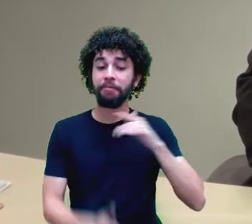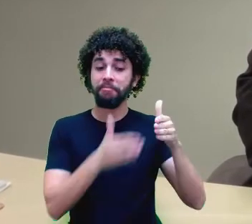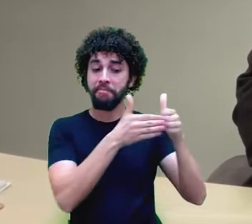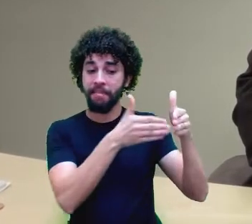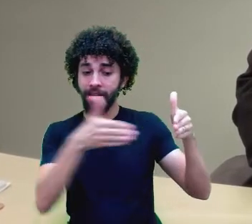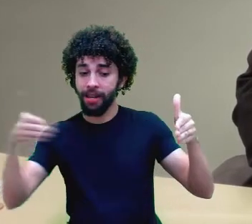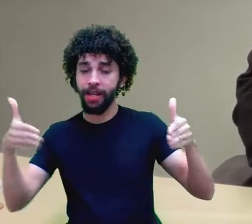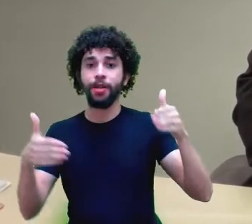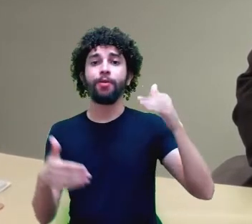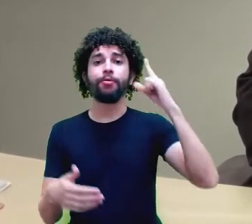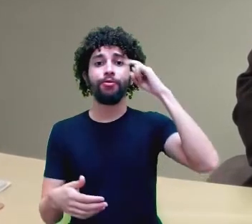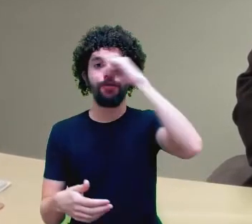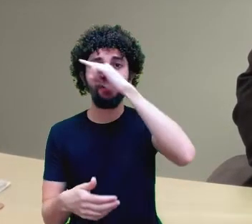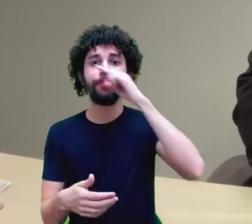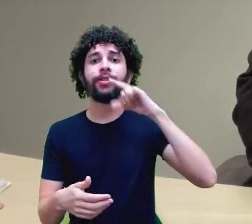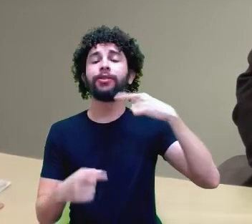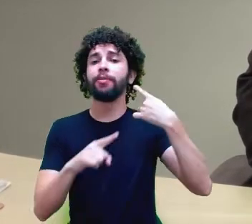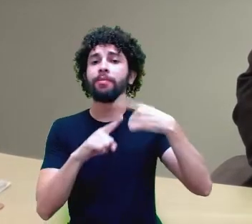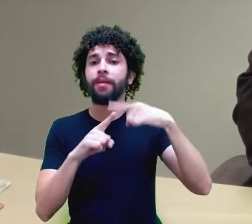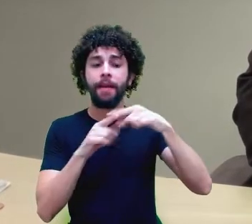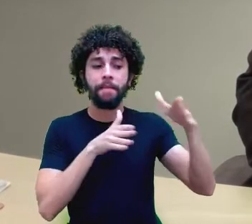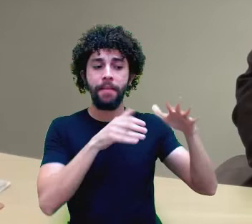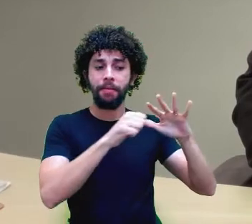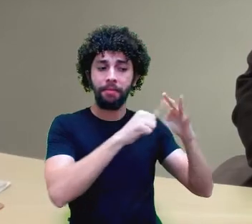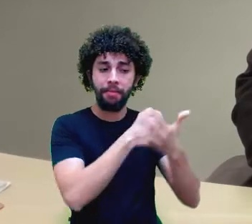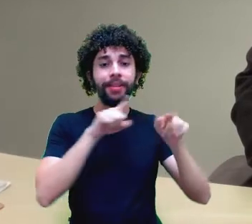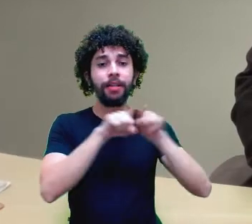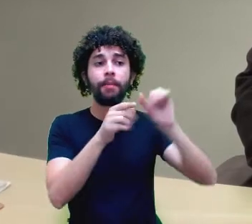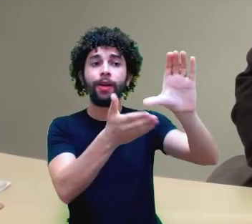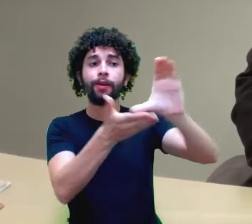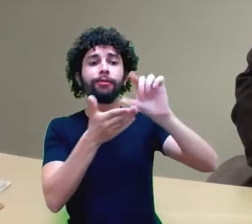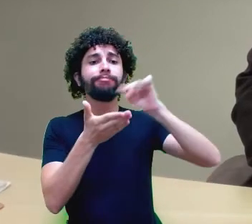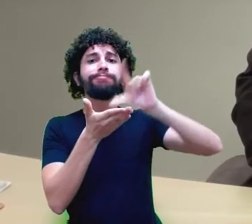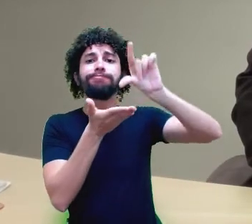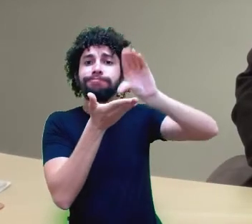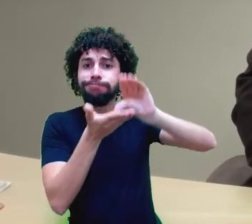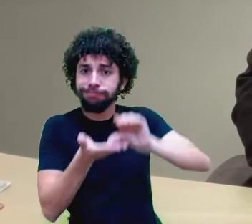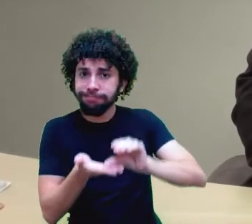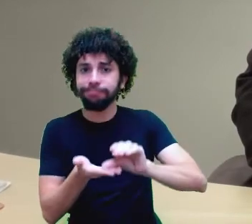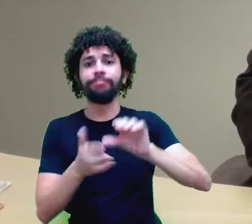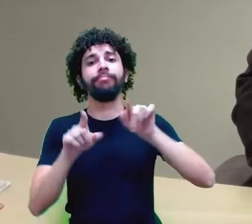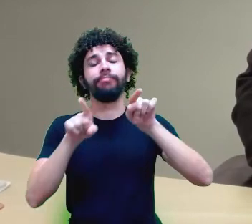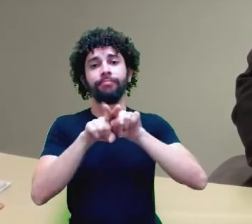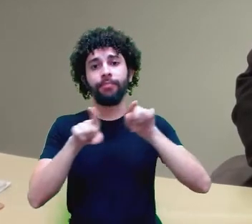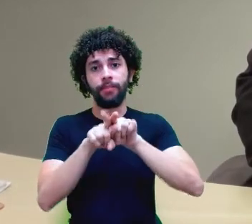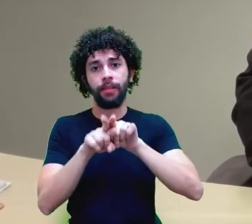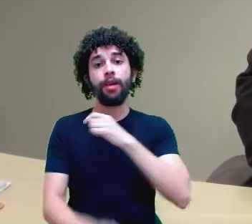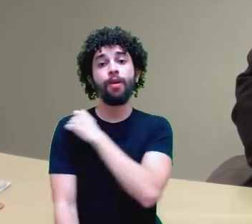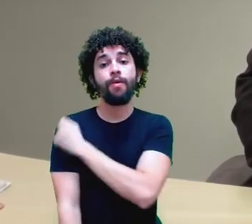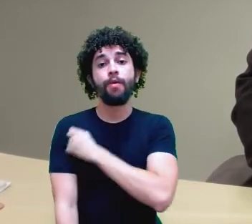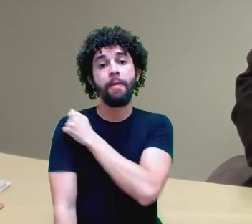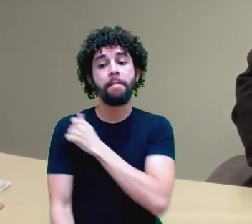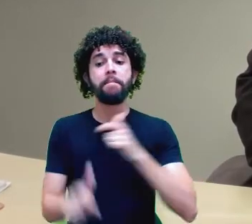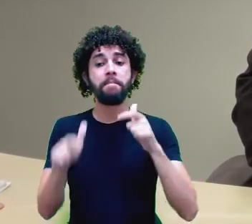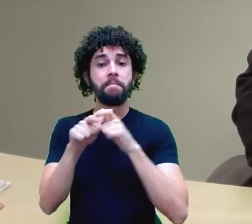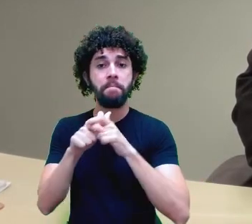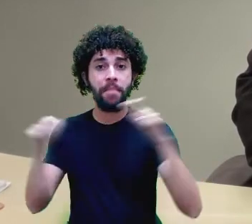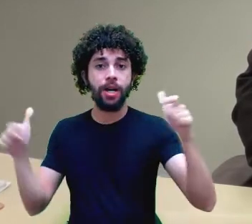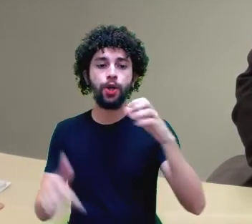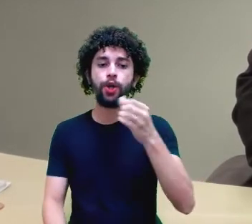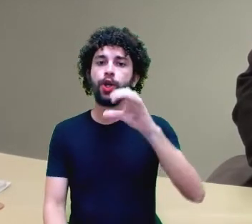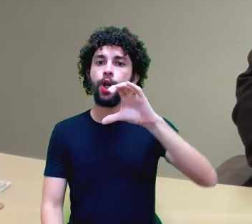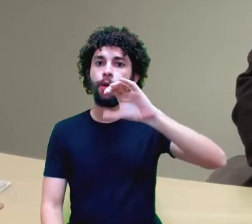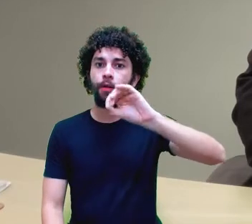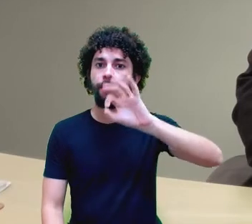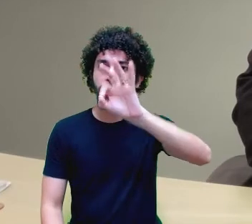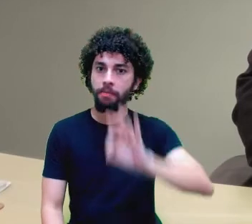passado por muitas dificuldades, tanto impostas pela pandemia quanto pela diminuição de nossos recursos. Nossos estudantes são, em sua